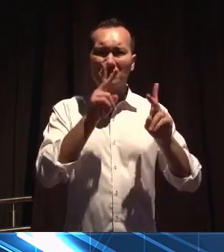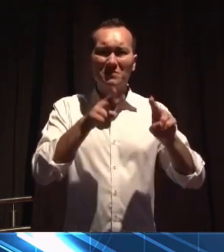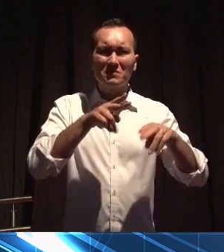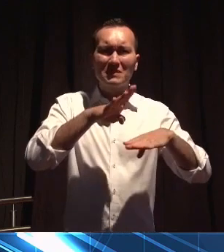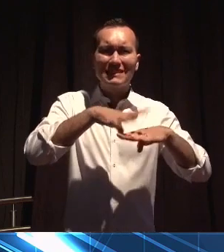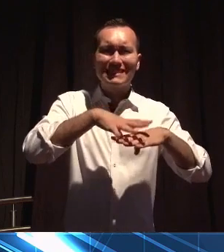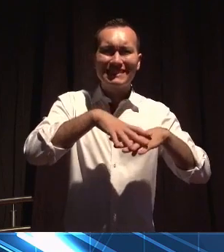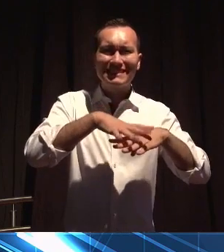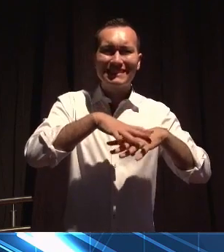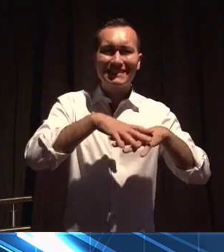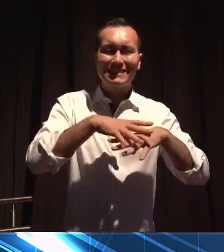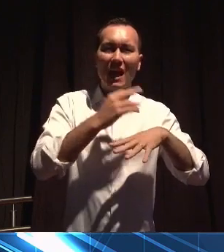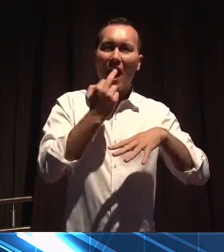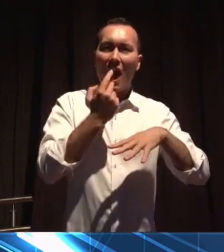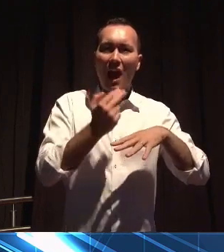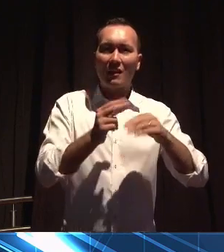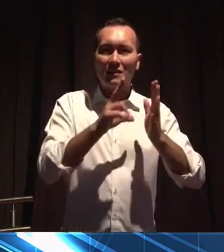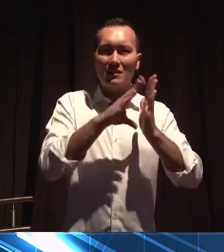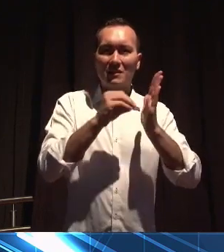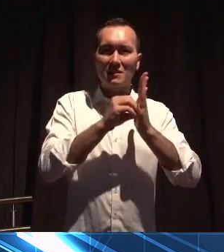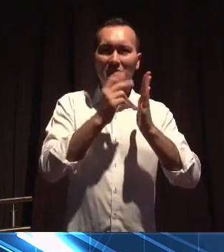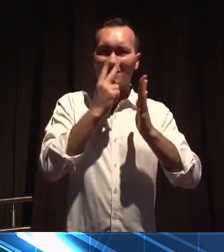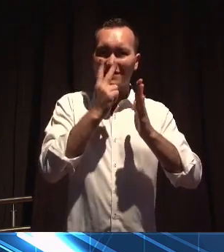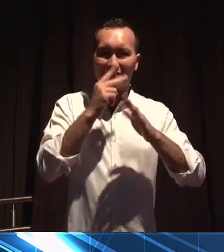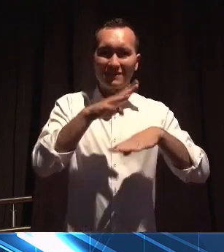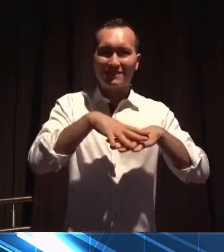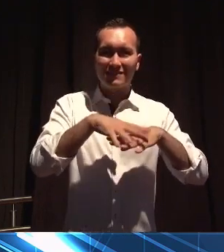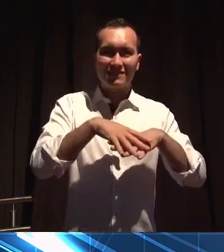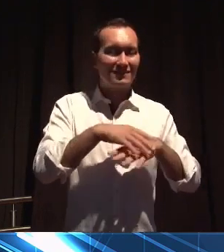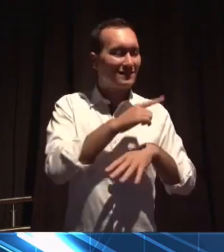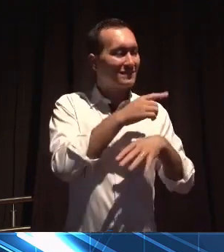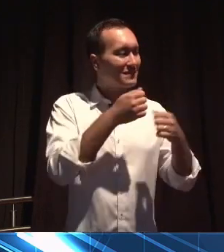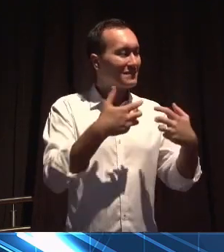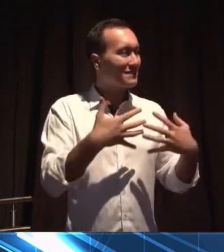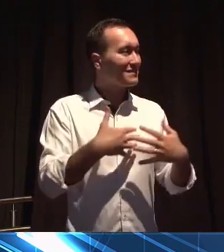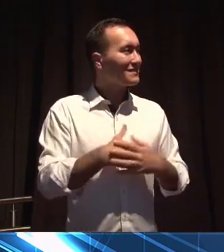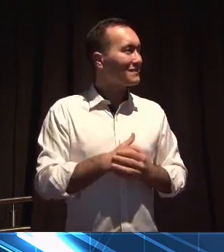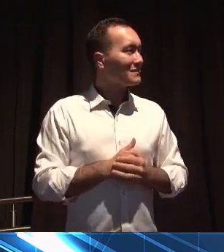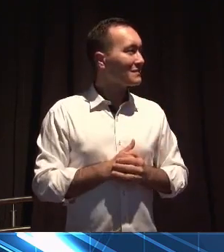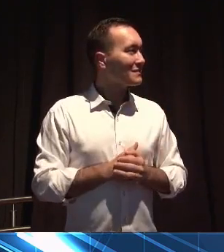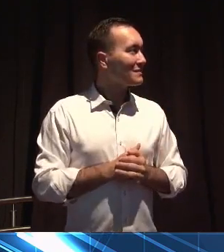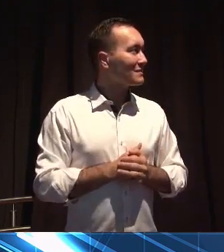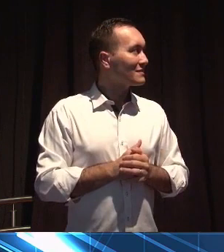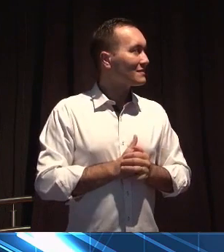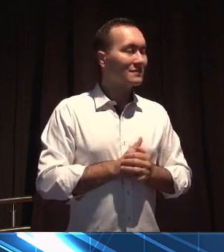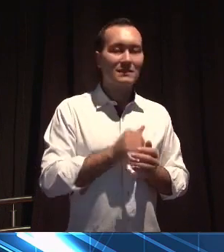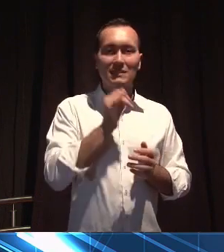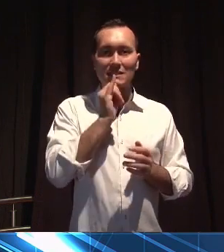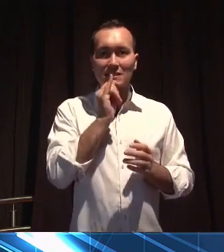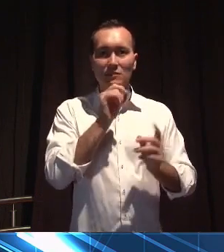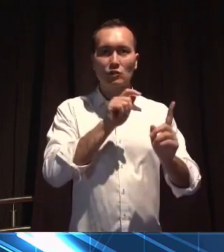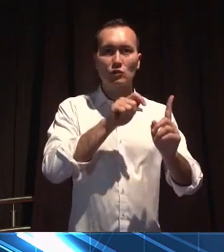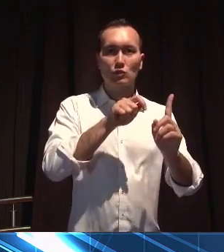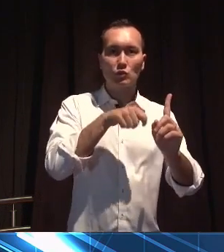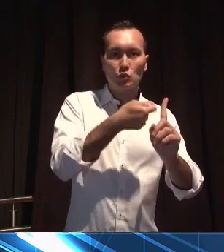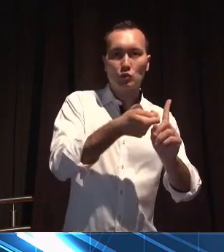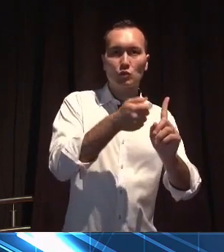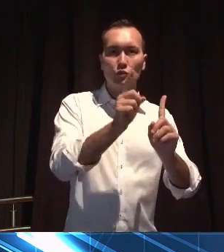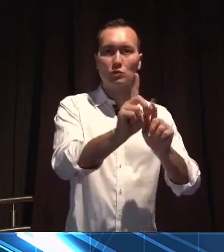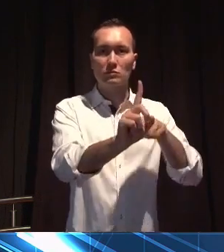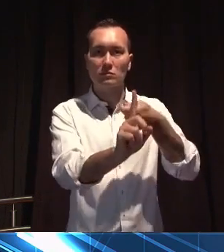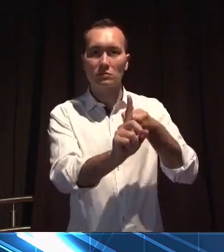o paper original da Bárbara leskov que ela fala sobre esse essa coisa de subtipagem ela chama de Raven